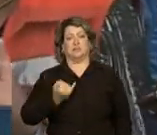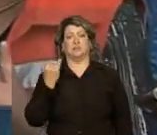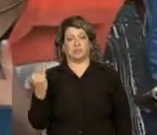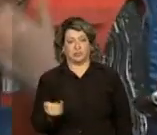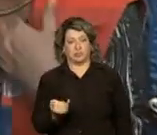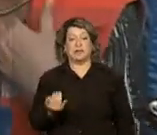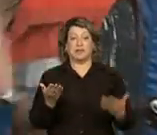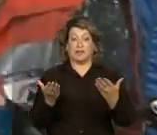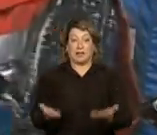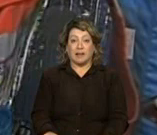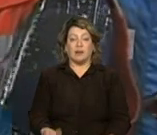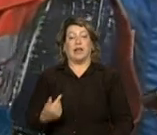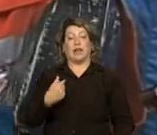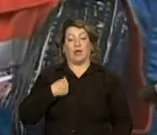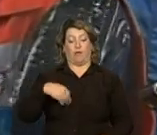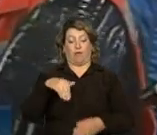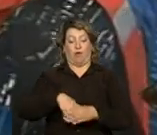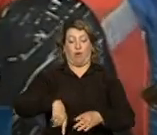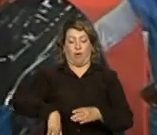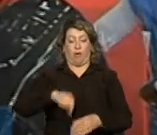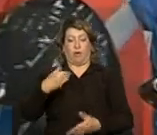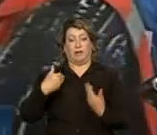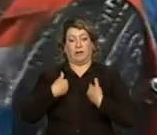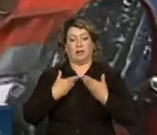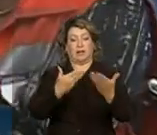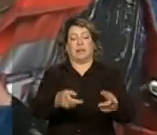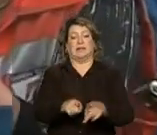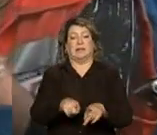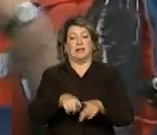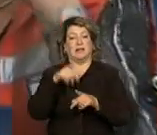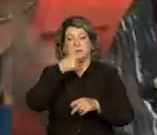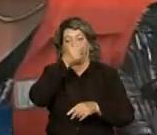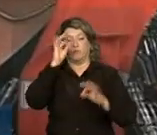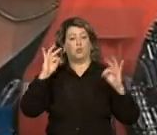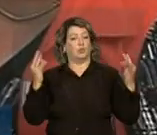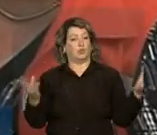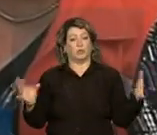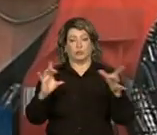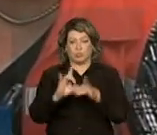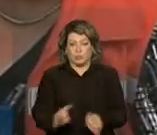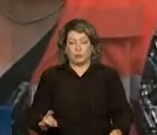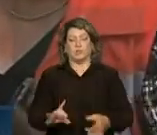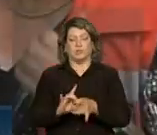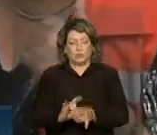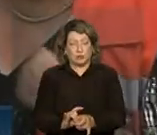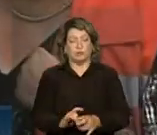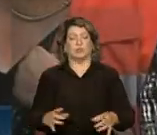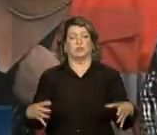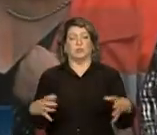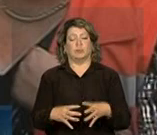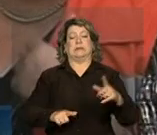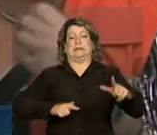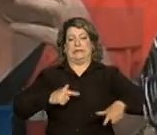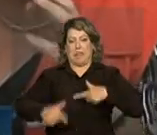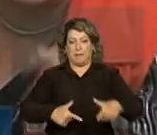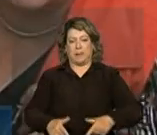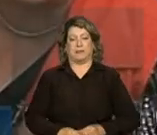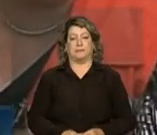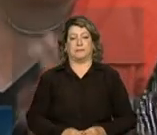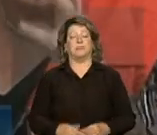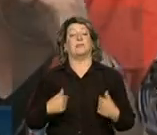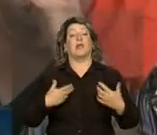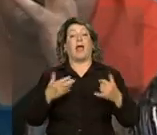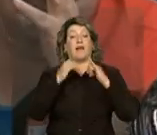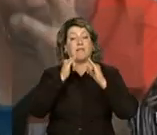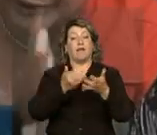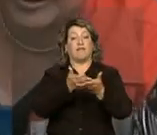população. Para isso, eu fui eleita, ele foi eleita, a prefeita foi eleita, os prefeitos foram eleitos. E eu queria dizer para vocês que tem uma